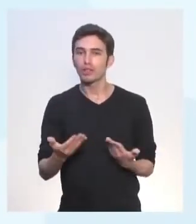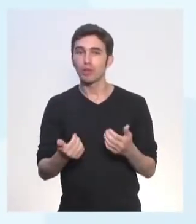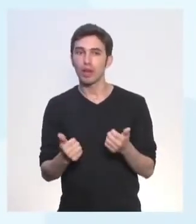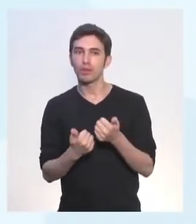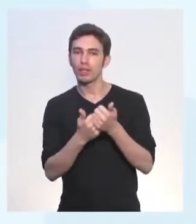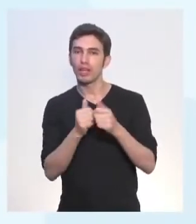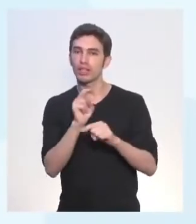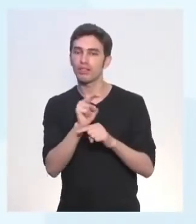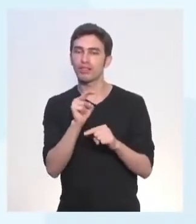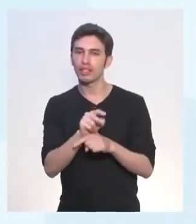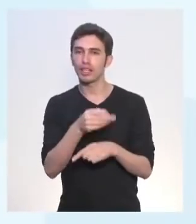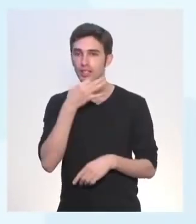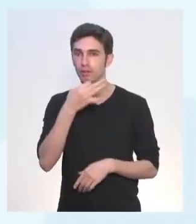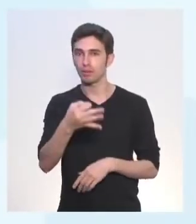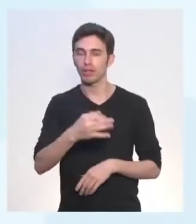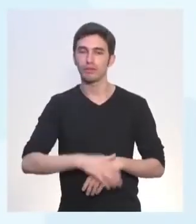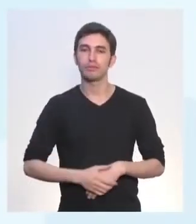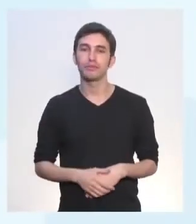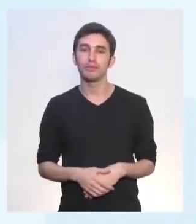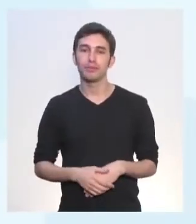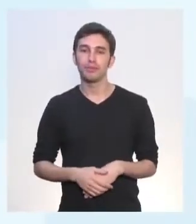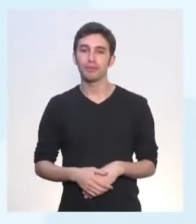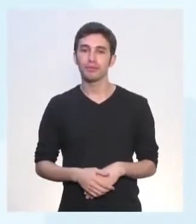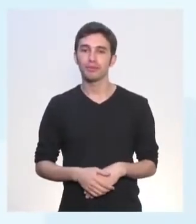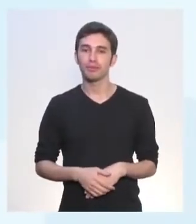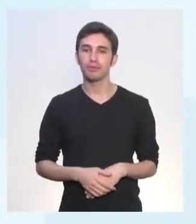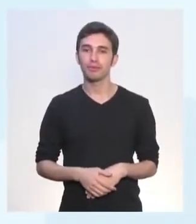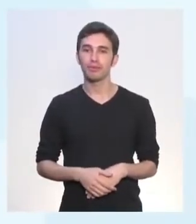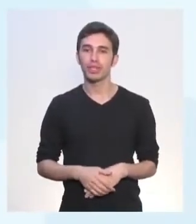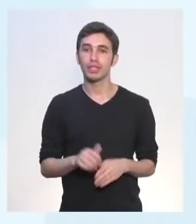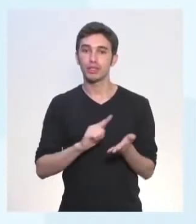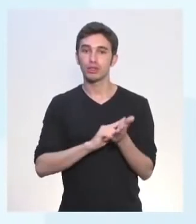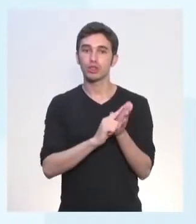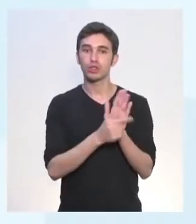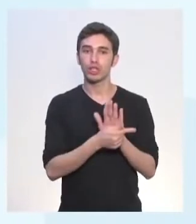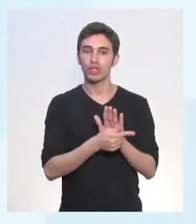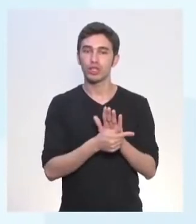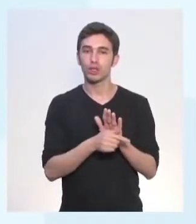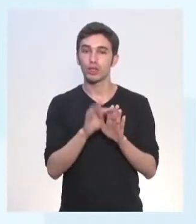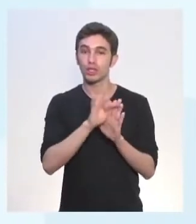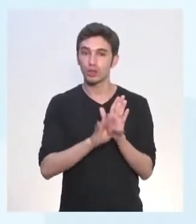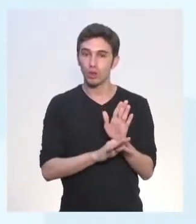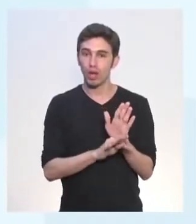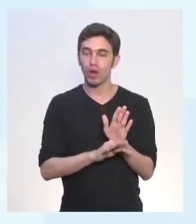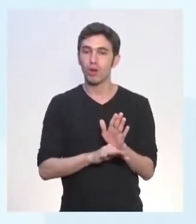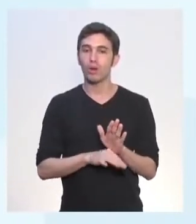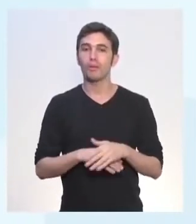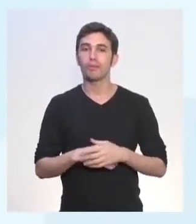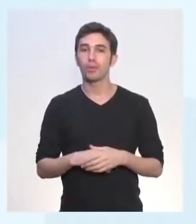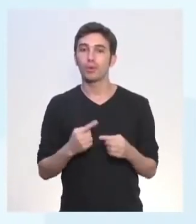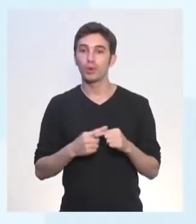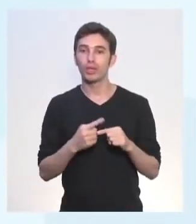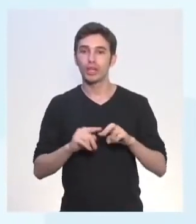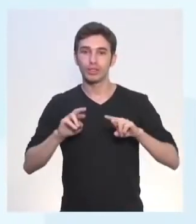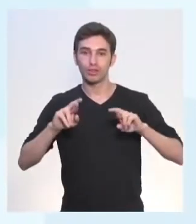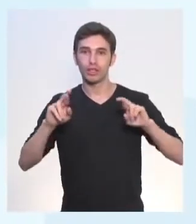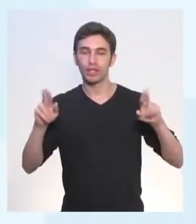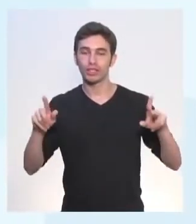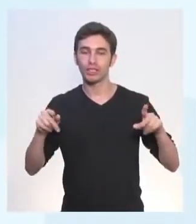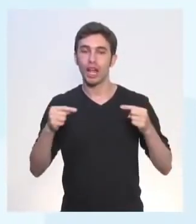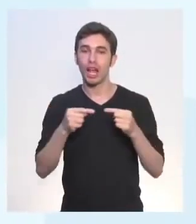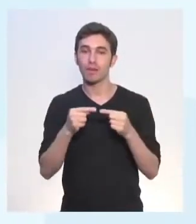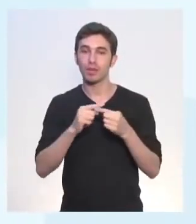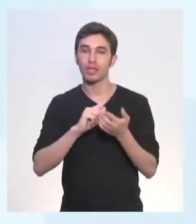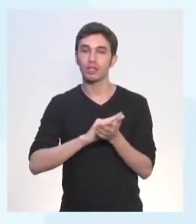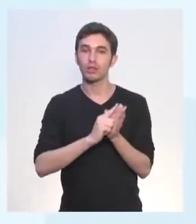tipo de texto. Olha lá. Tipo não, tá? Não. Gênero textual, para não confundir aí o pessoal, porque tipo de texto é outra coisa. Trata-se de um